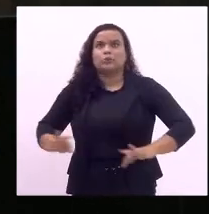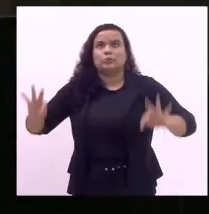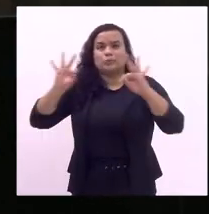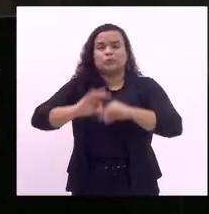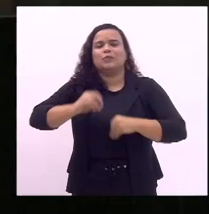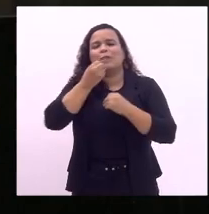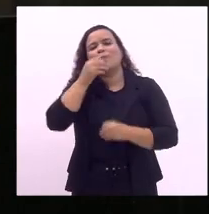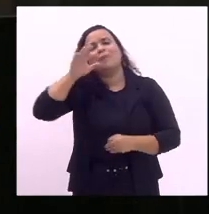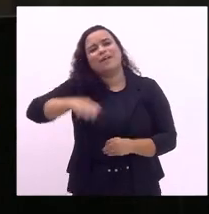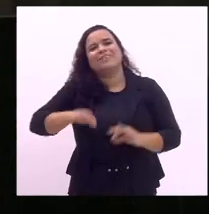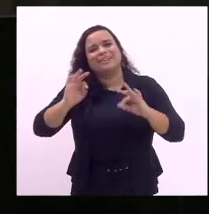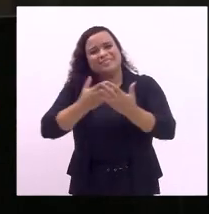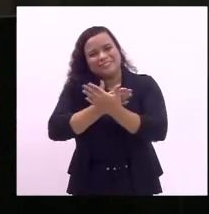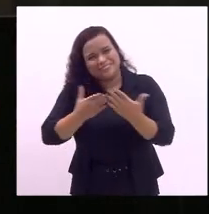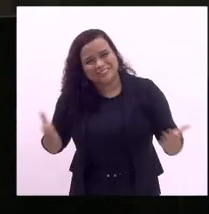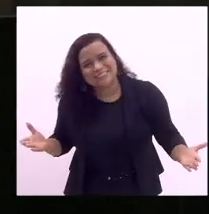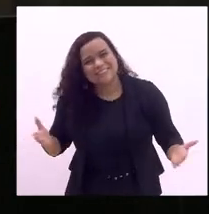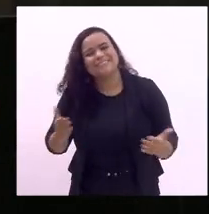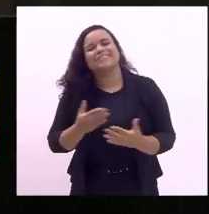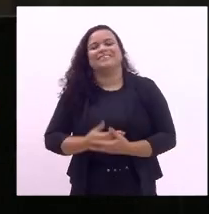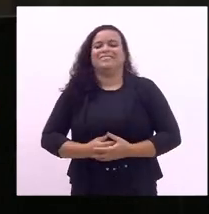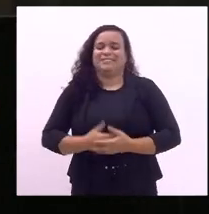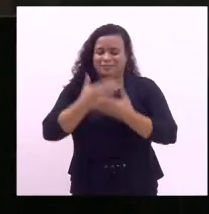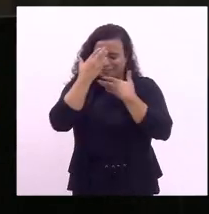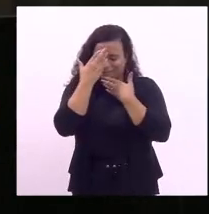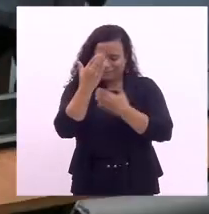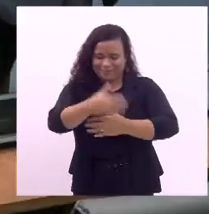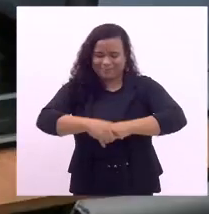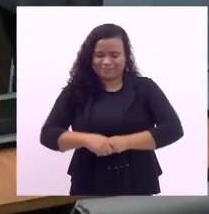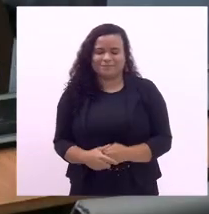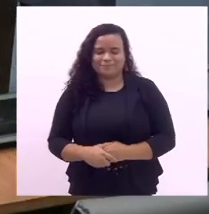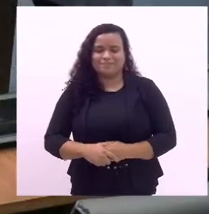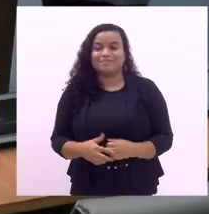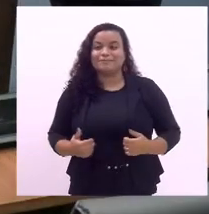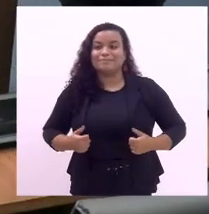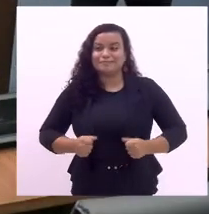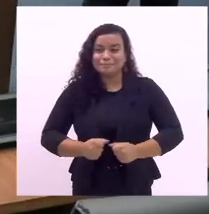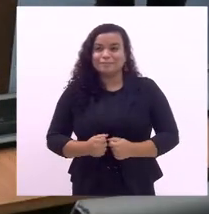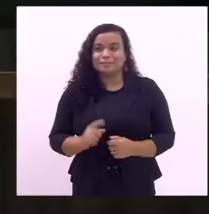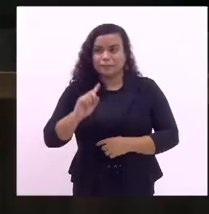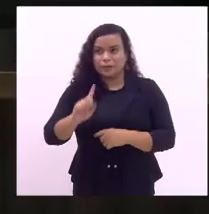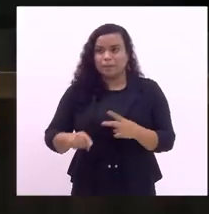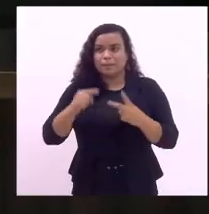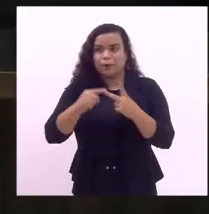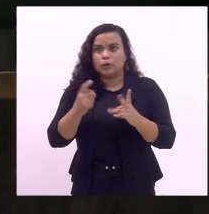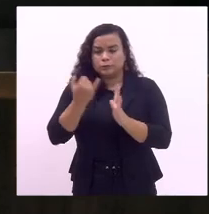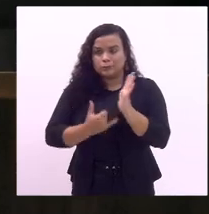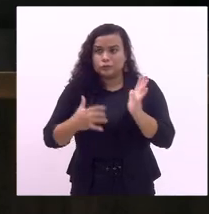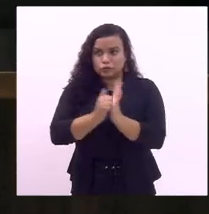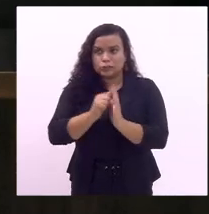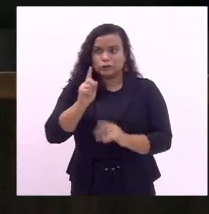Uma boa tarde a todos e a todas. Muito obrigada. Próximo orador inscrito